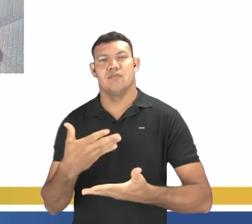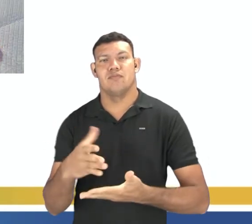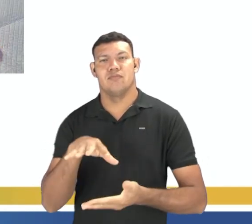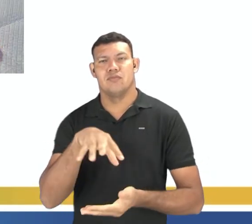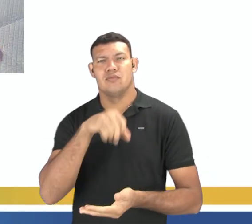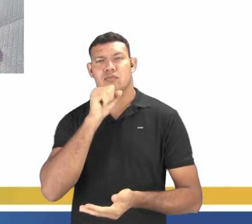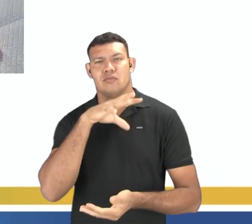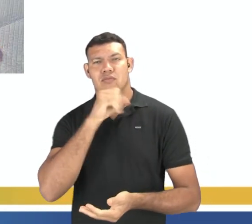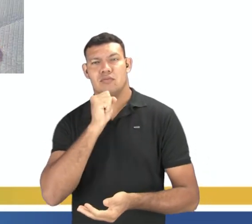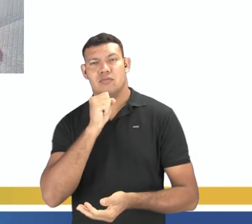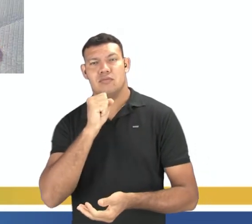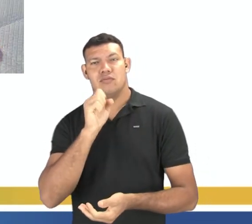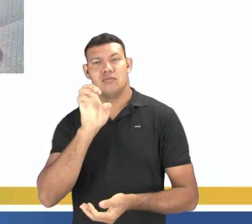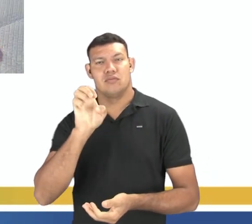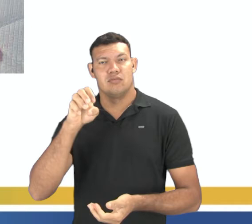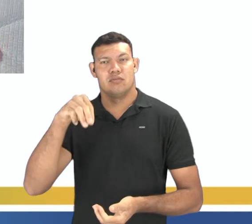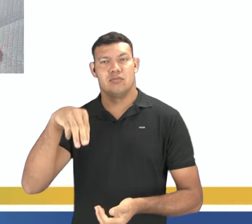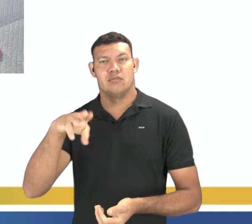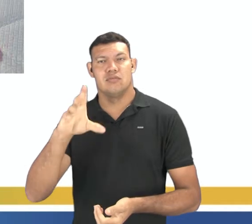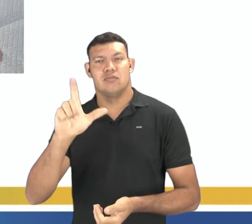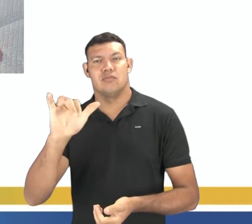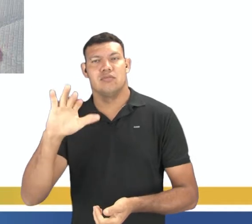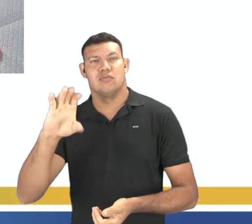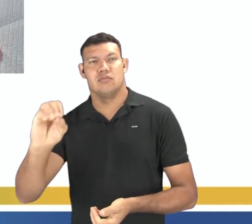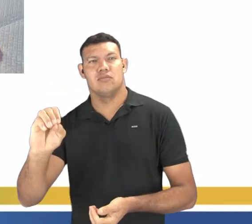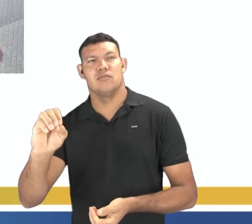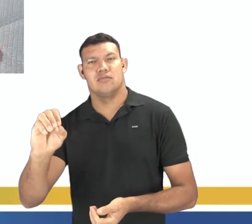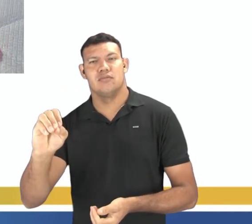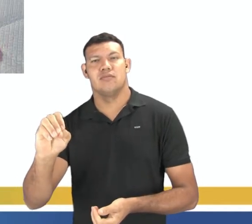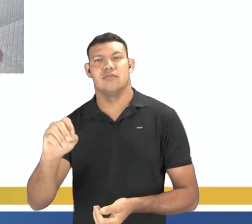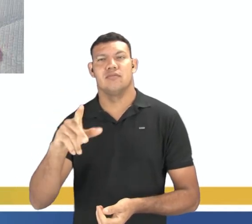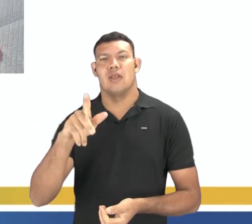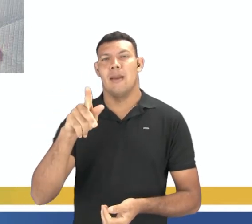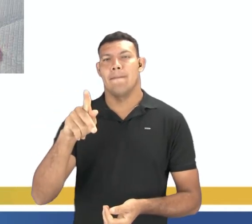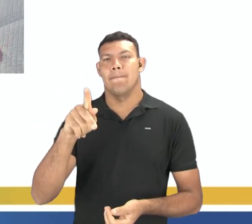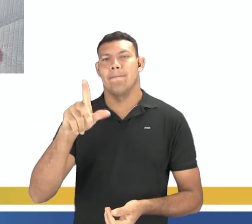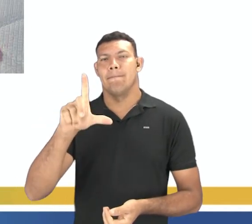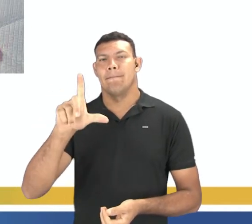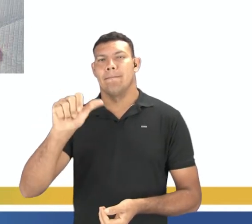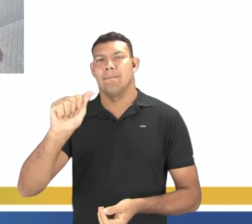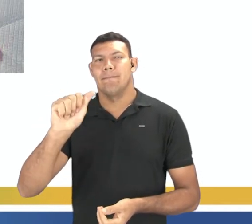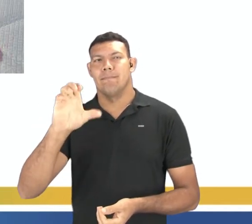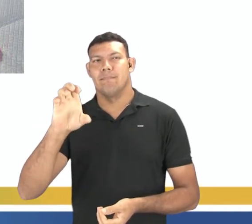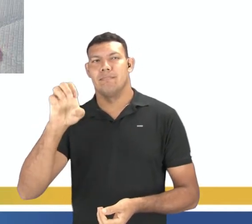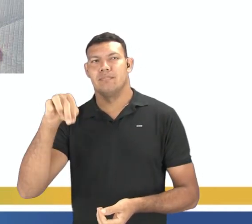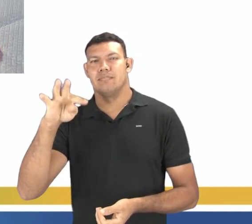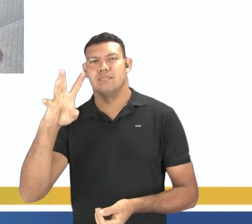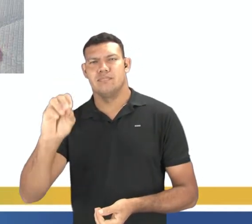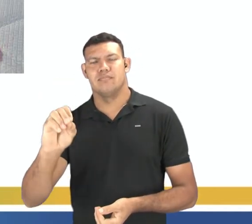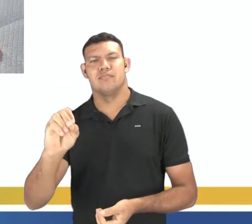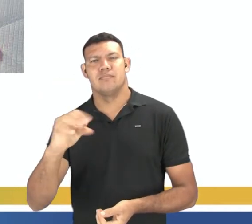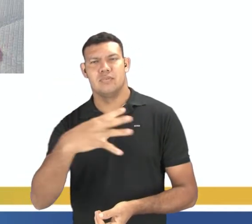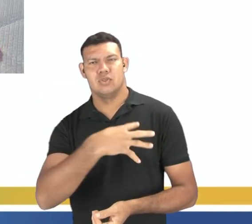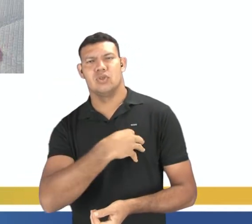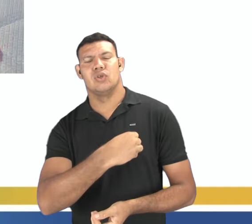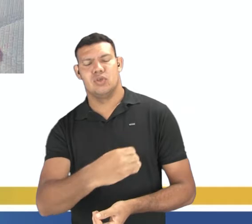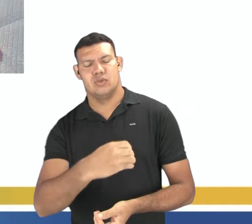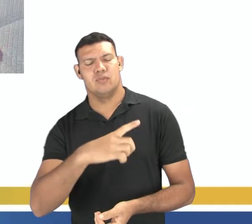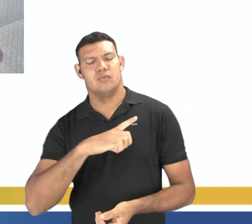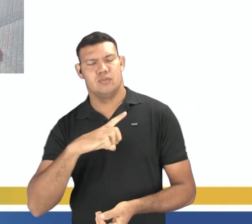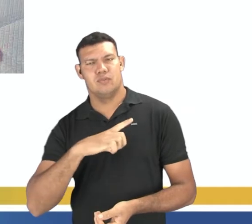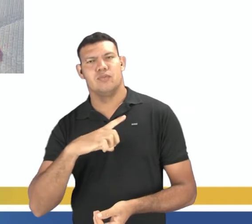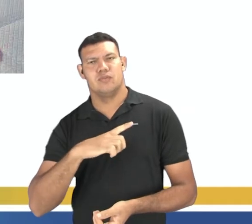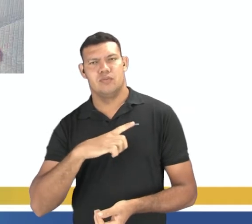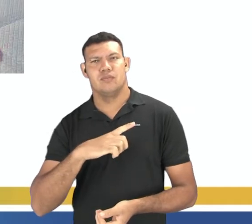a placenta, que é a que nós mais conhecemos, né, dos seres humanos. Eles estão presentes apenas em alguns mamíferos, chamados